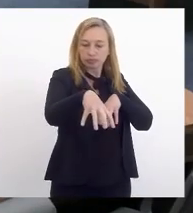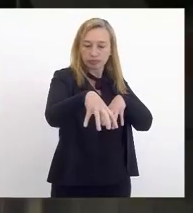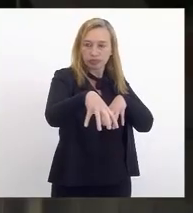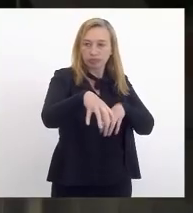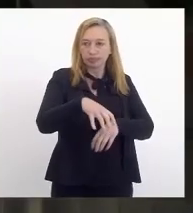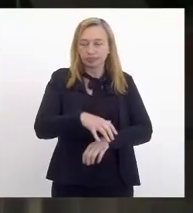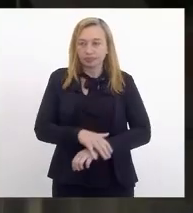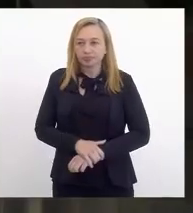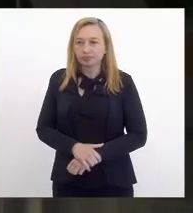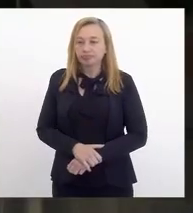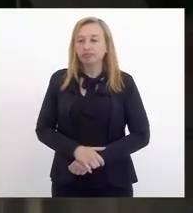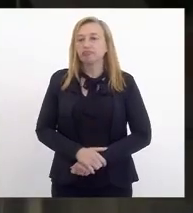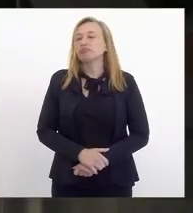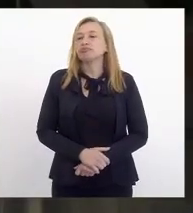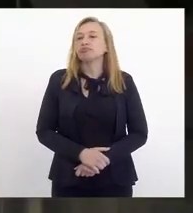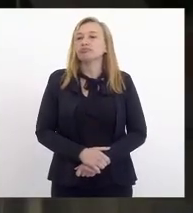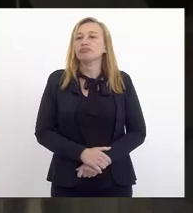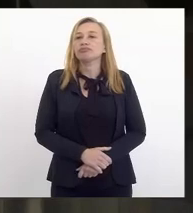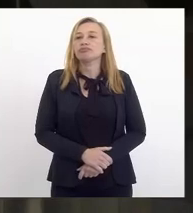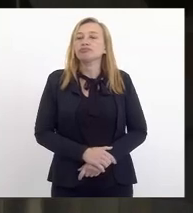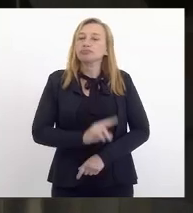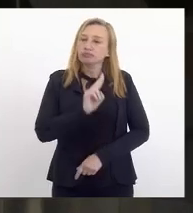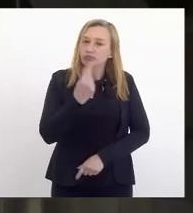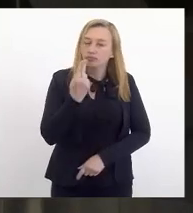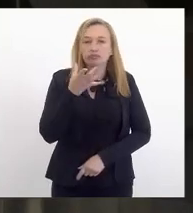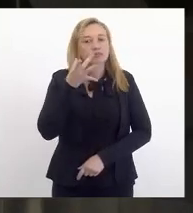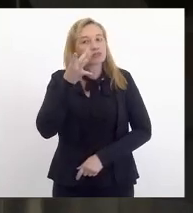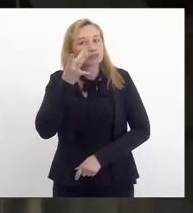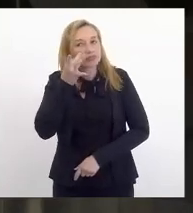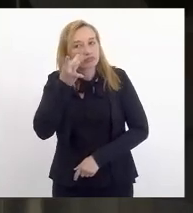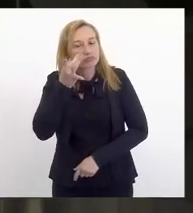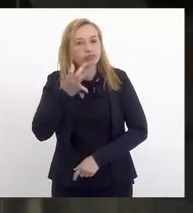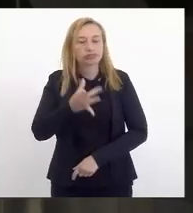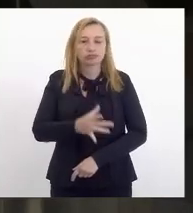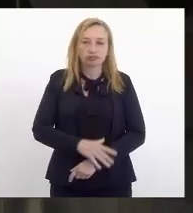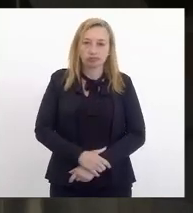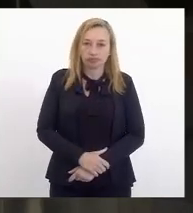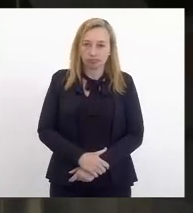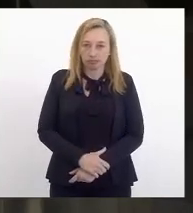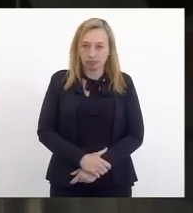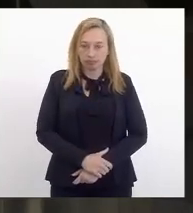forma remota ou presencial,